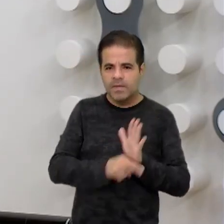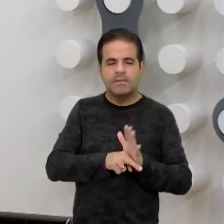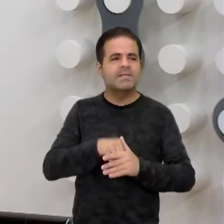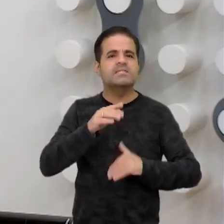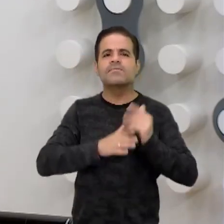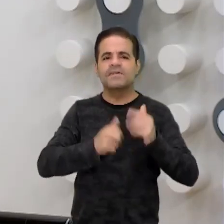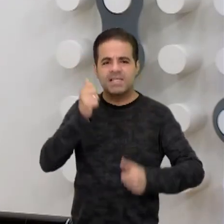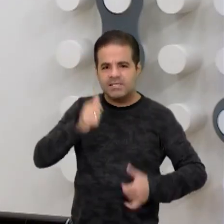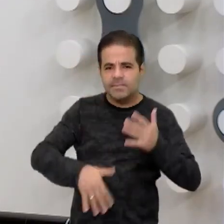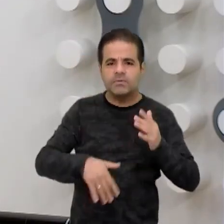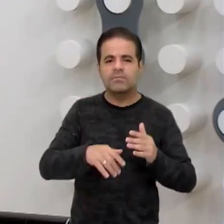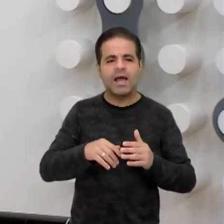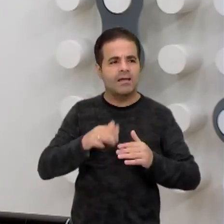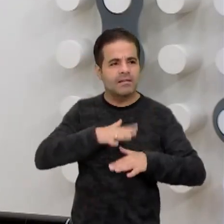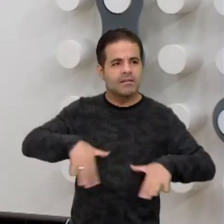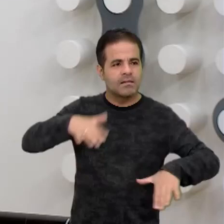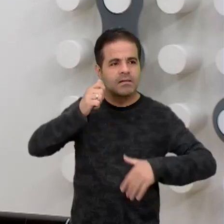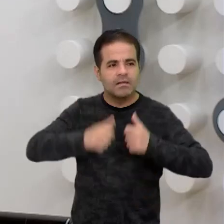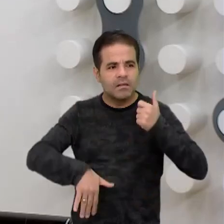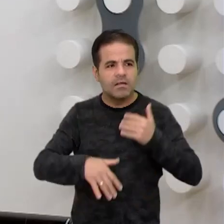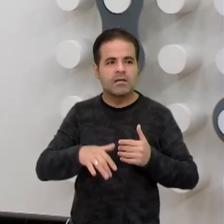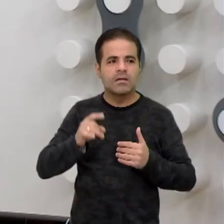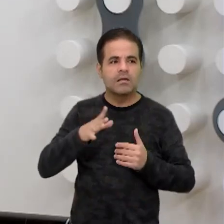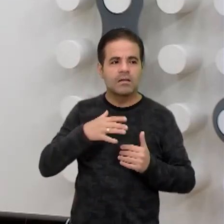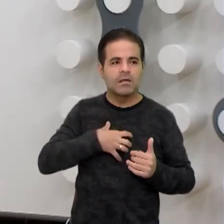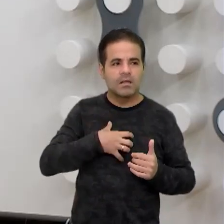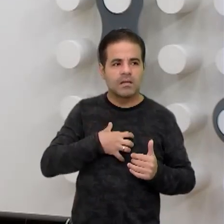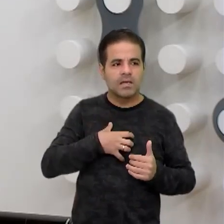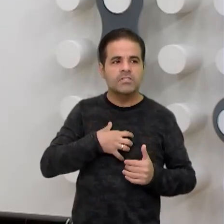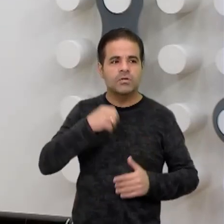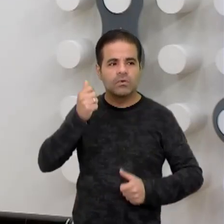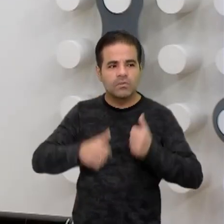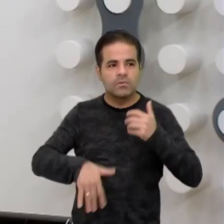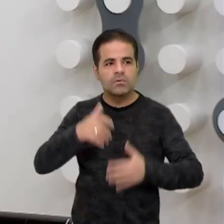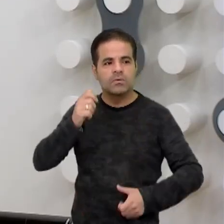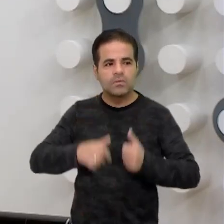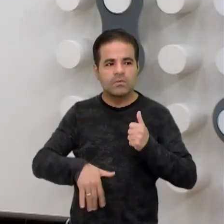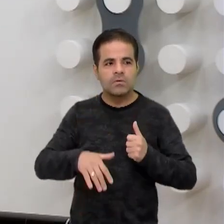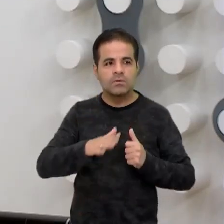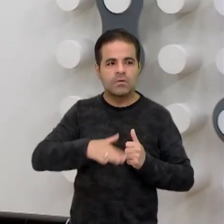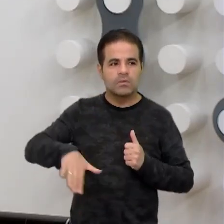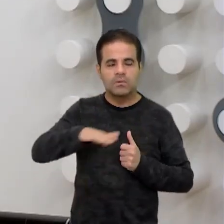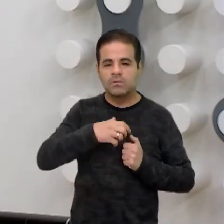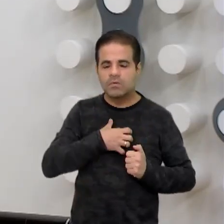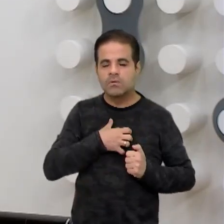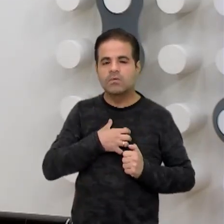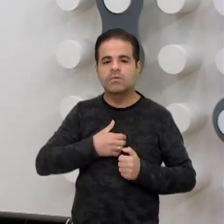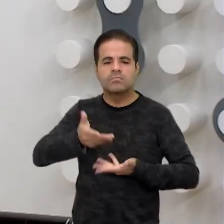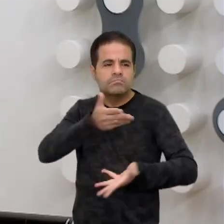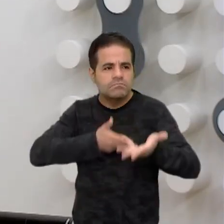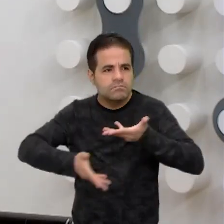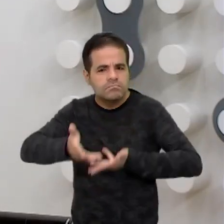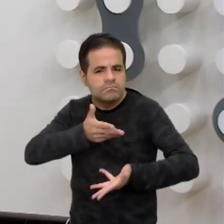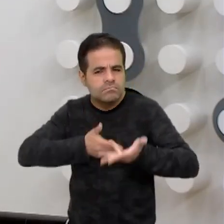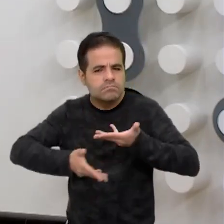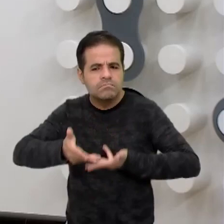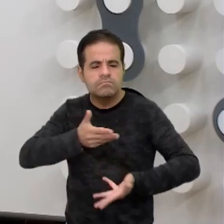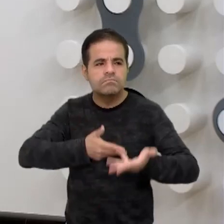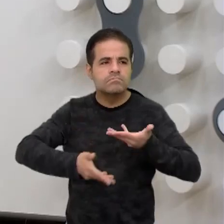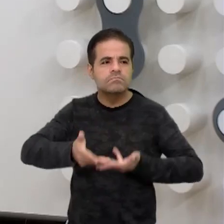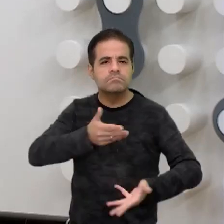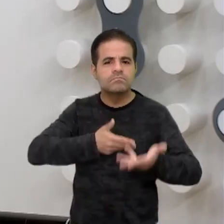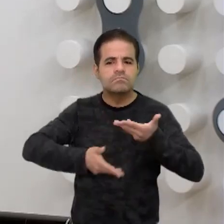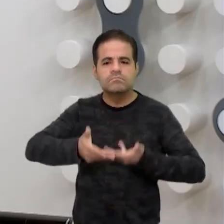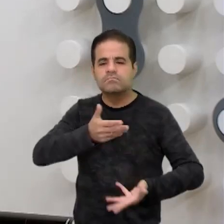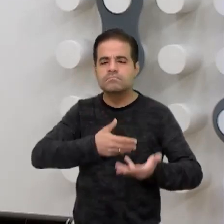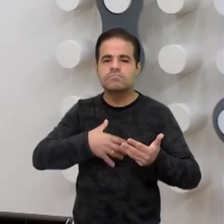muitas ponderações, mas apenas pontuar que existem sim críticas com relação a